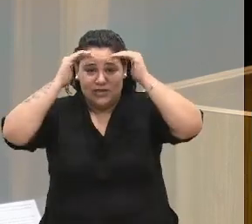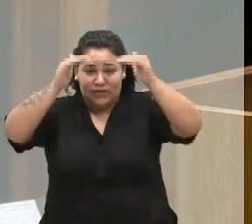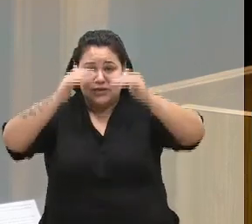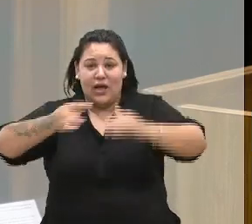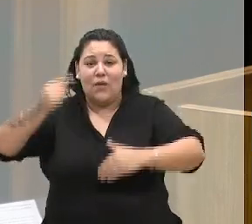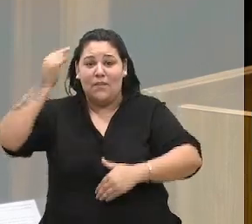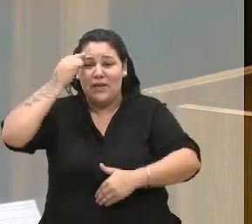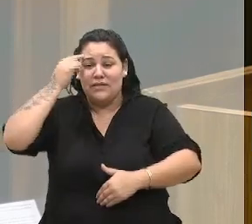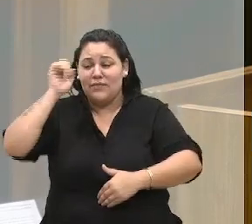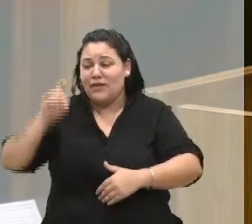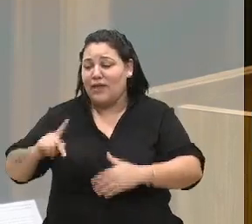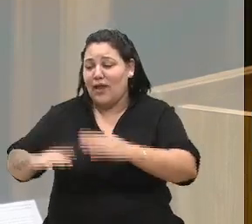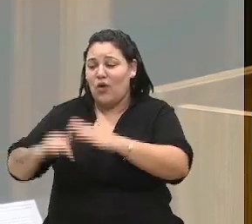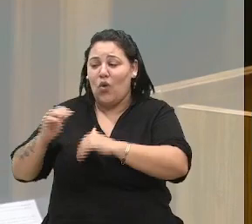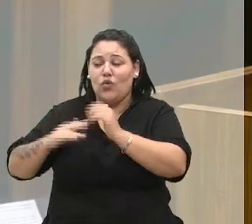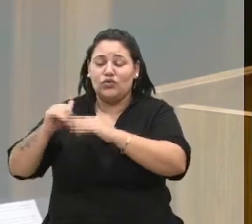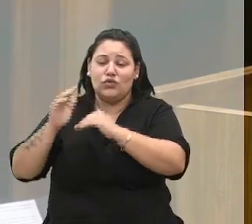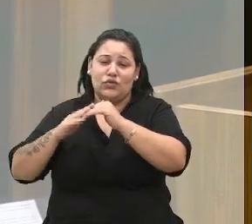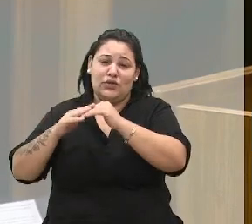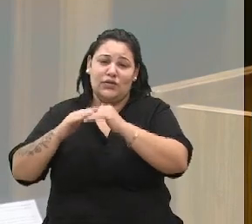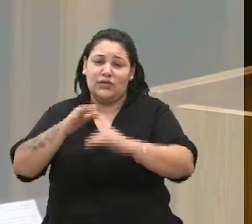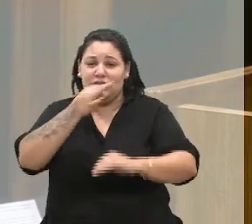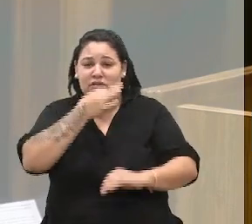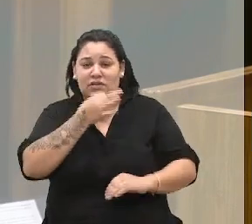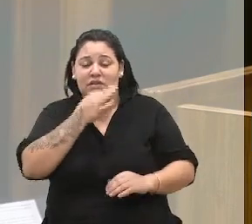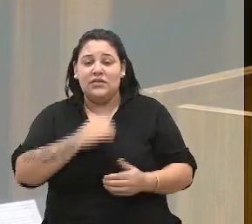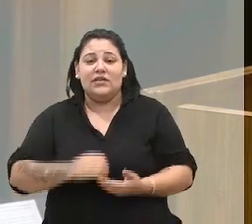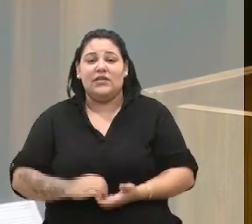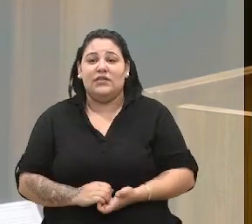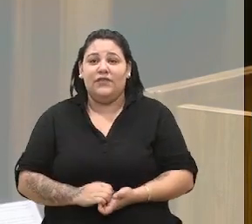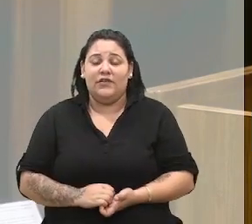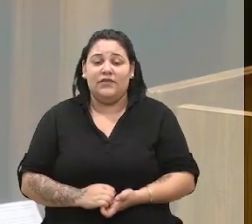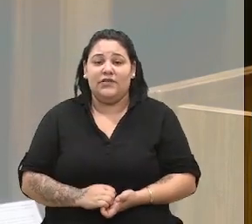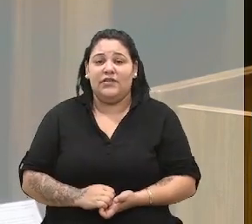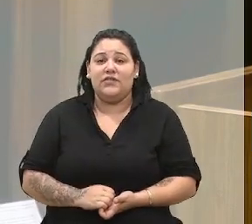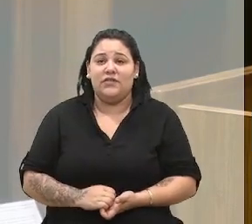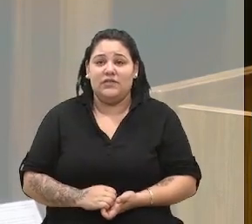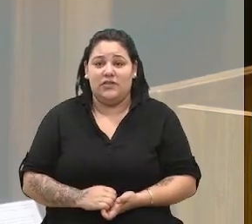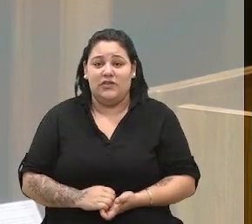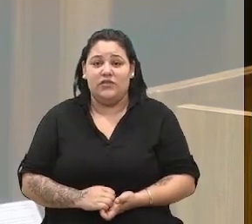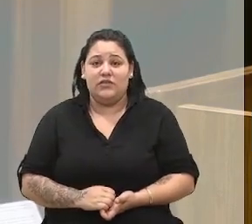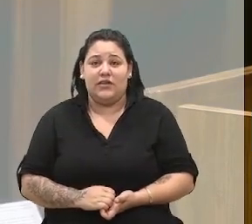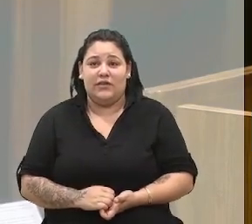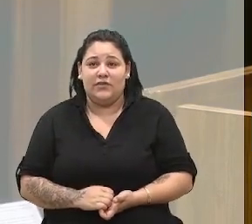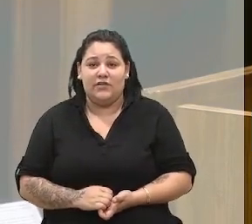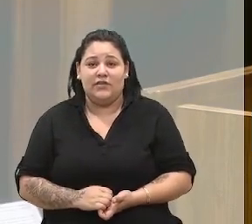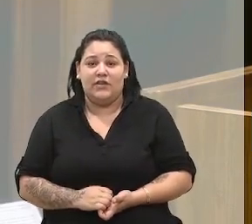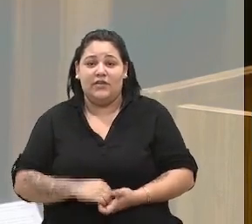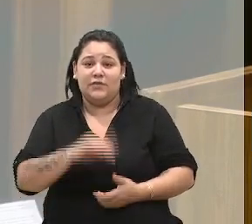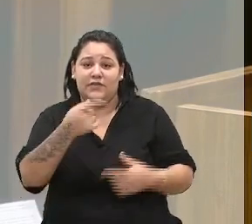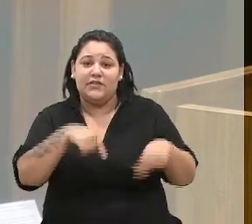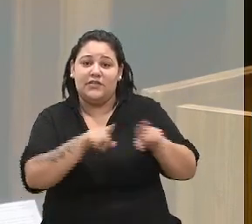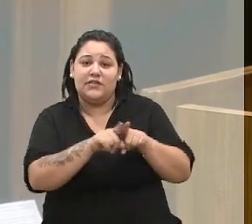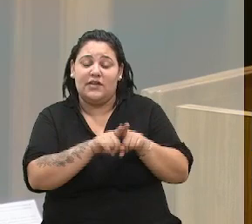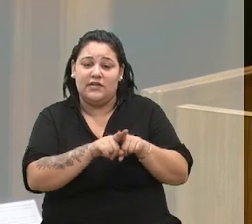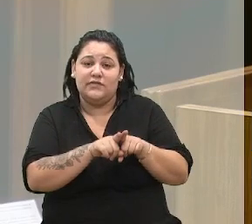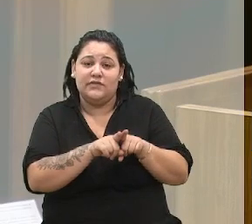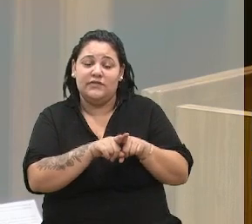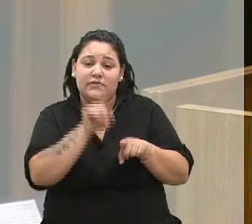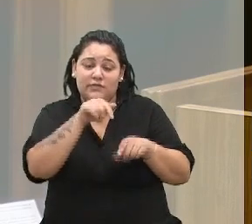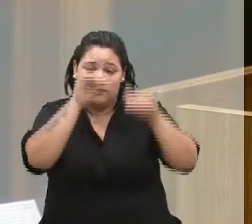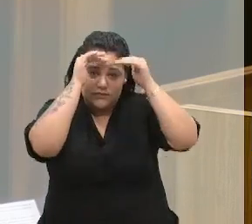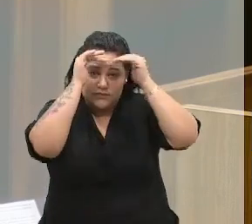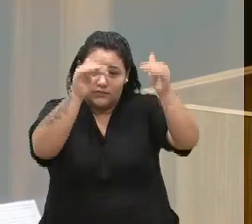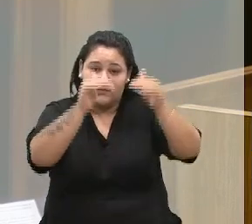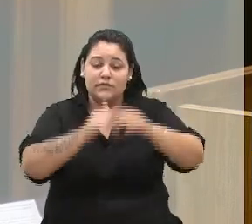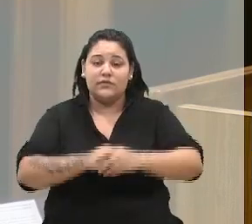quem construiu aquilo que hoje nós usufruímos. E isso não é desmerecer ninguém,